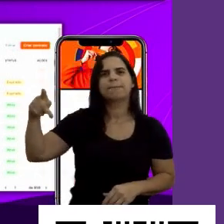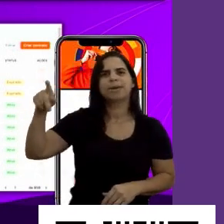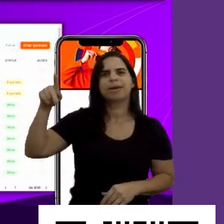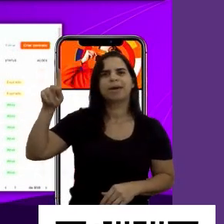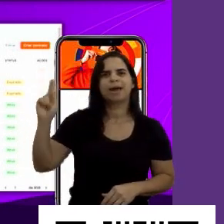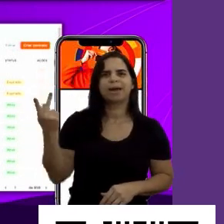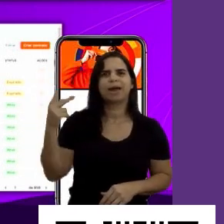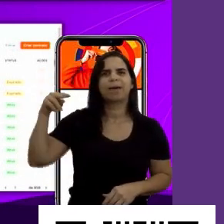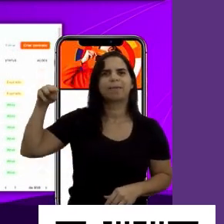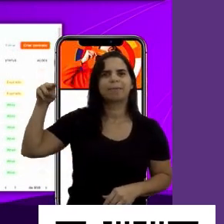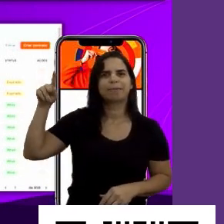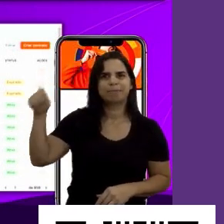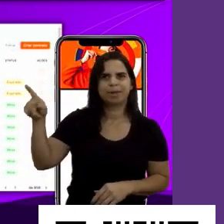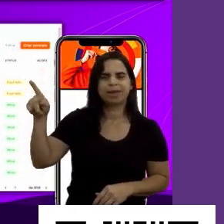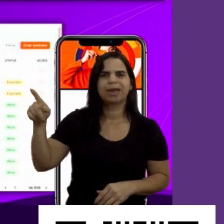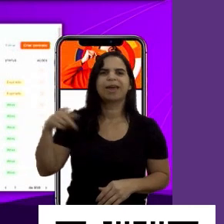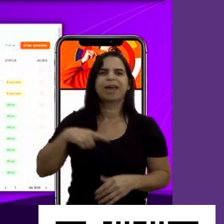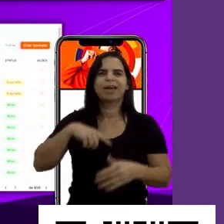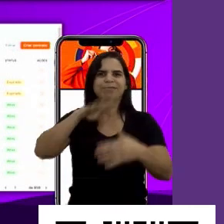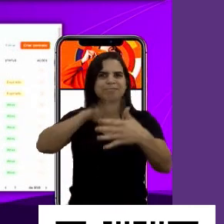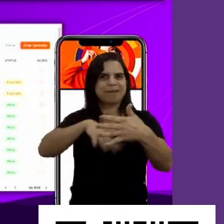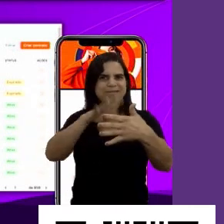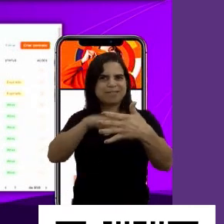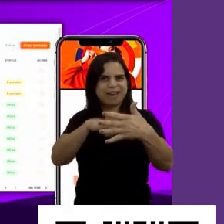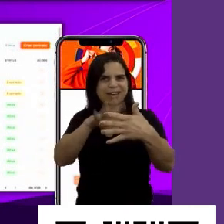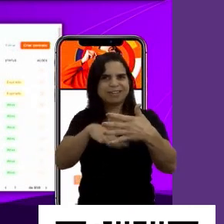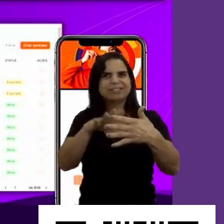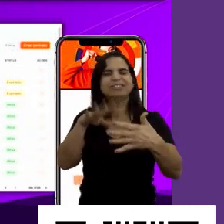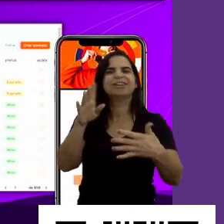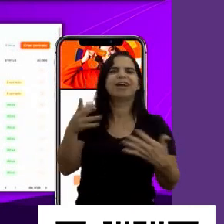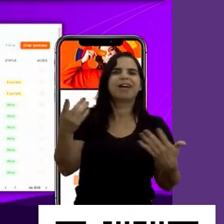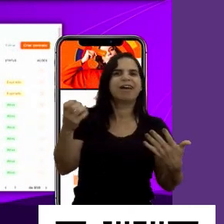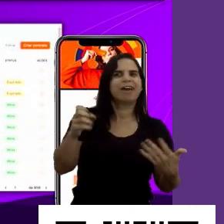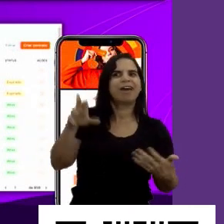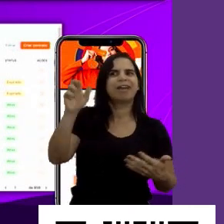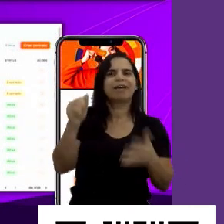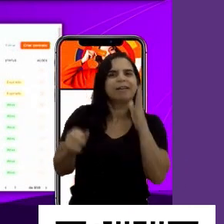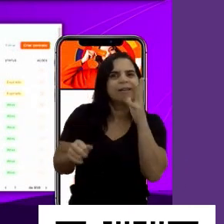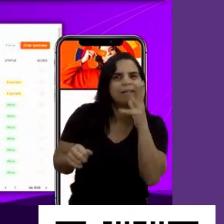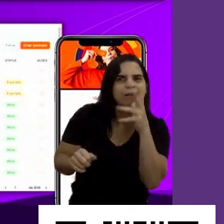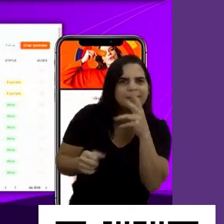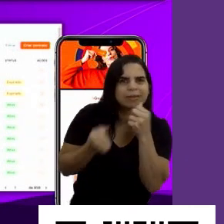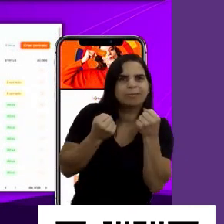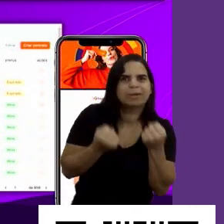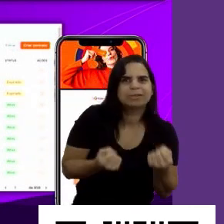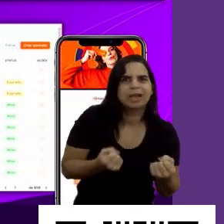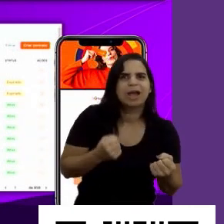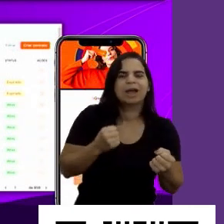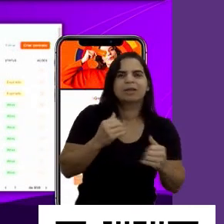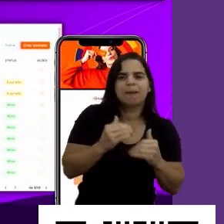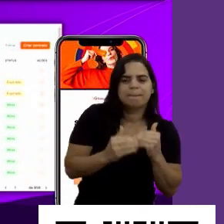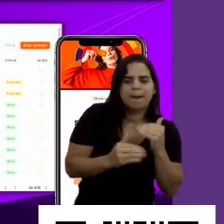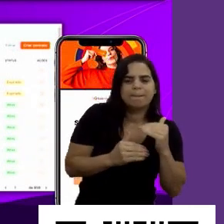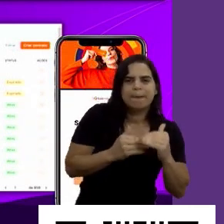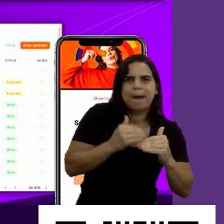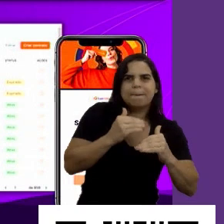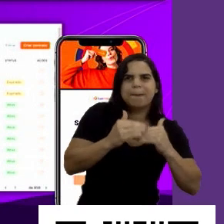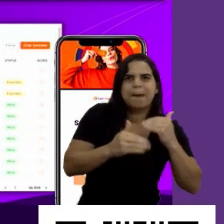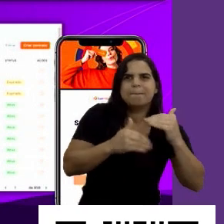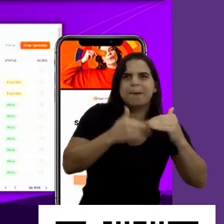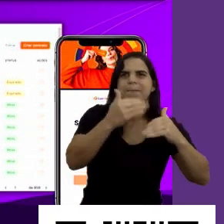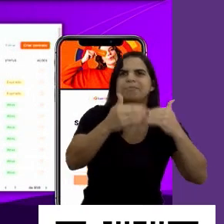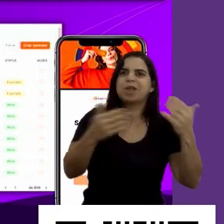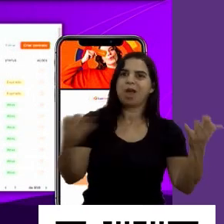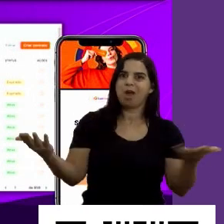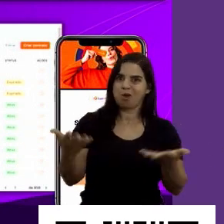fazer back and era uma coisa mais mais lenta pesada e ela foi se aprimorando e hoje em dia quase que bate de frente